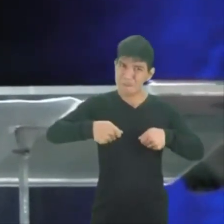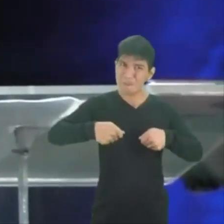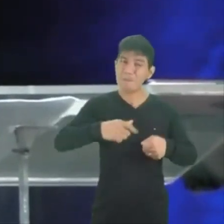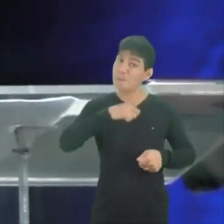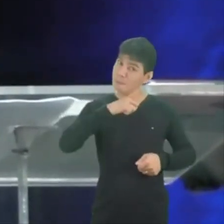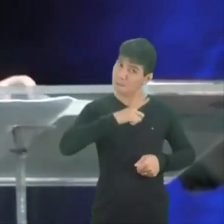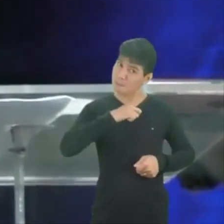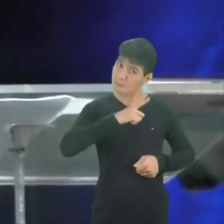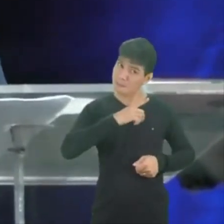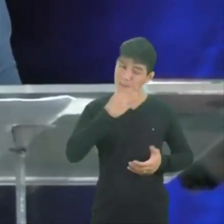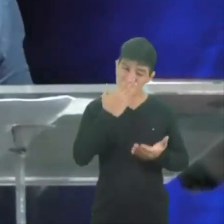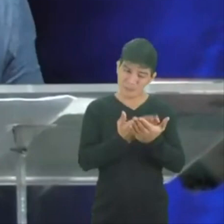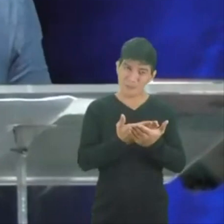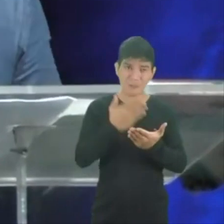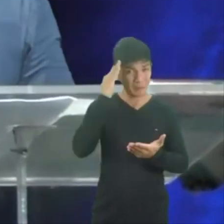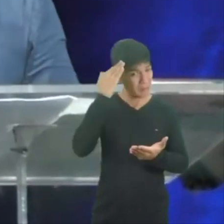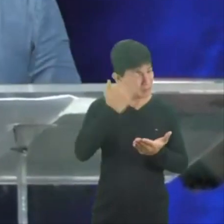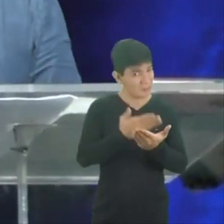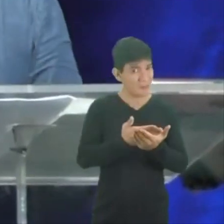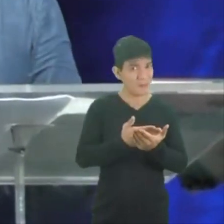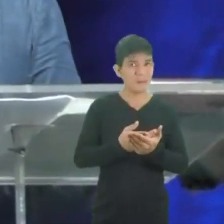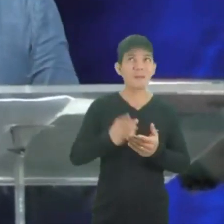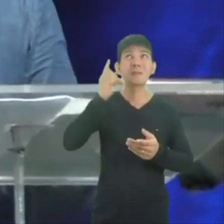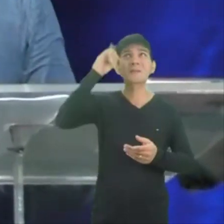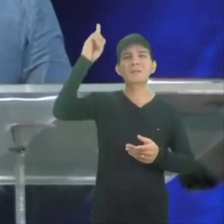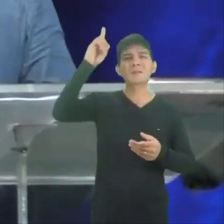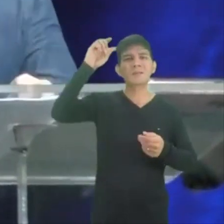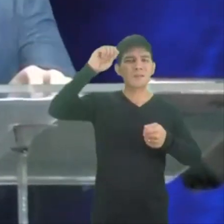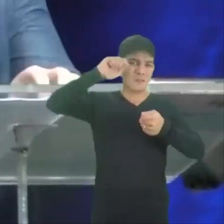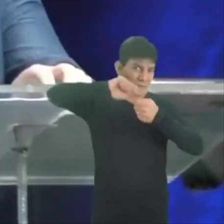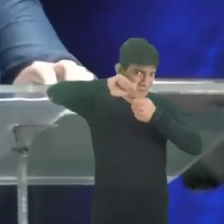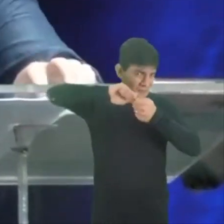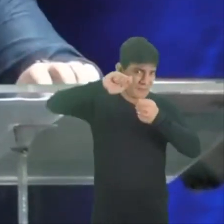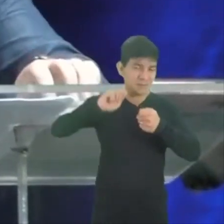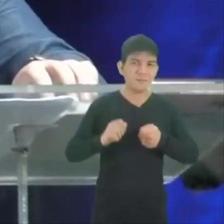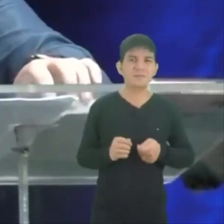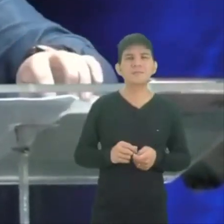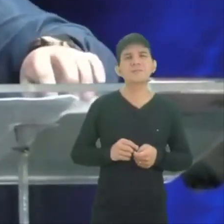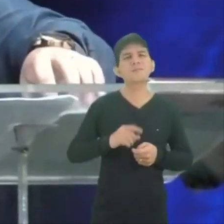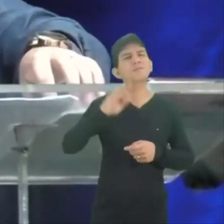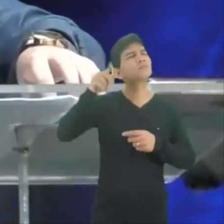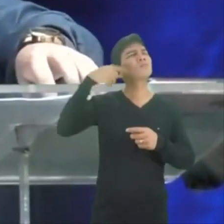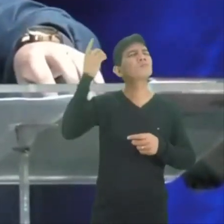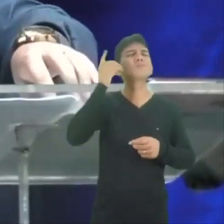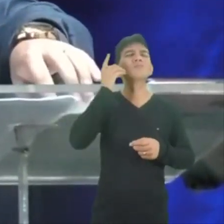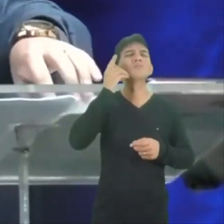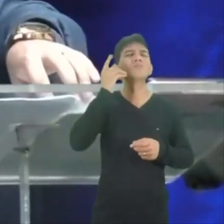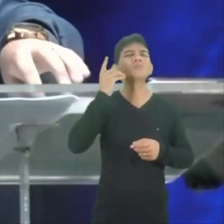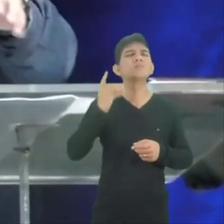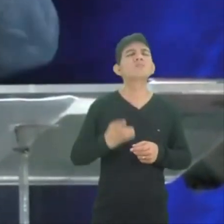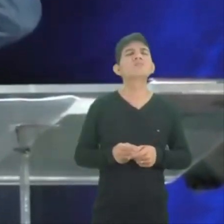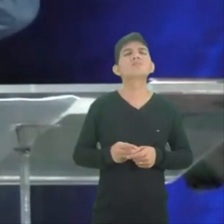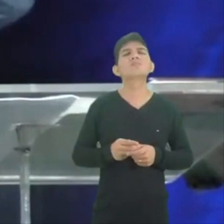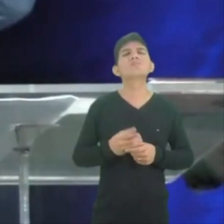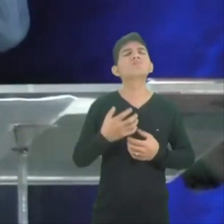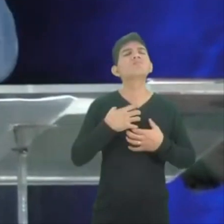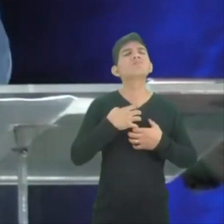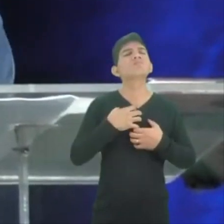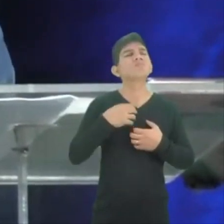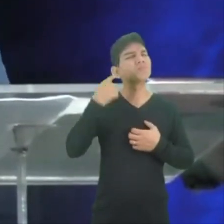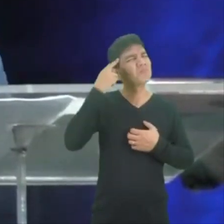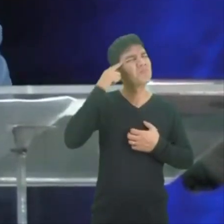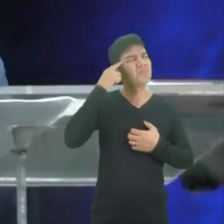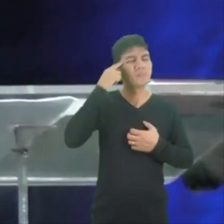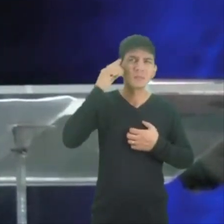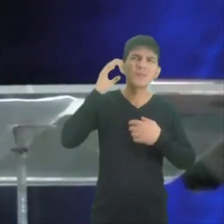compreensão do que Deus tem realizado. E aí, no outro dia, eu fiquei encucado